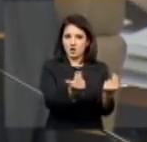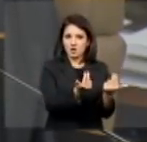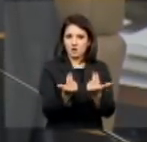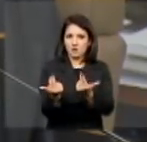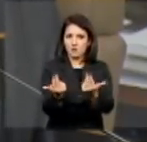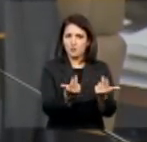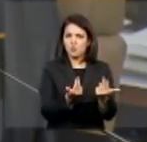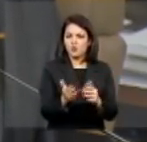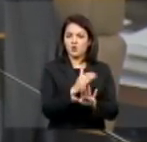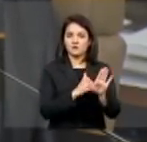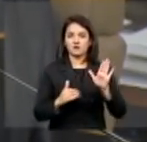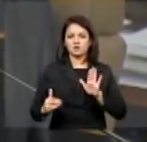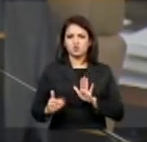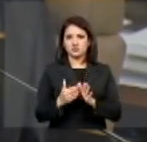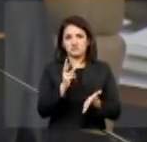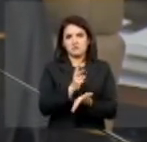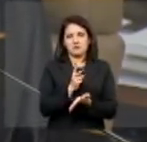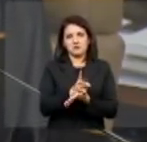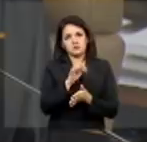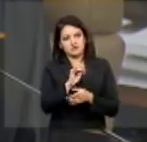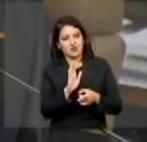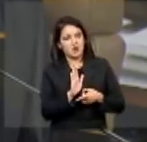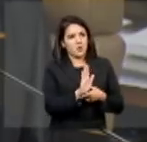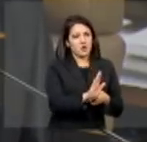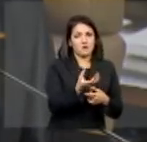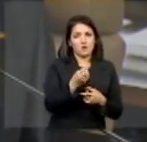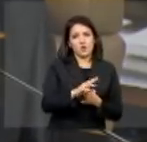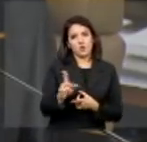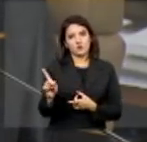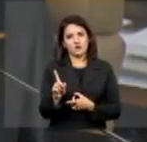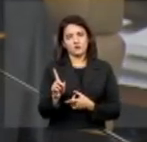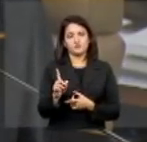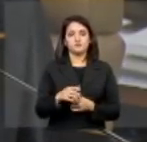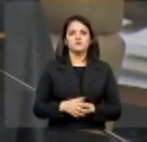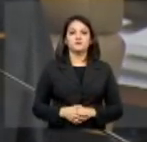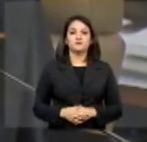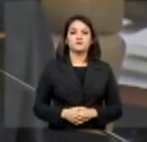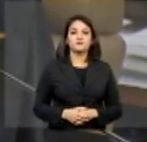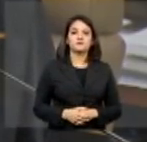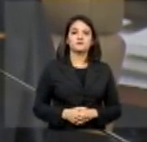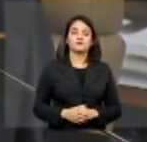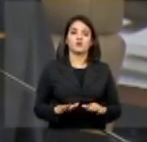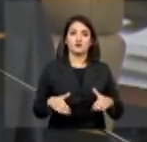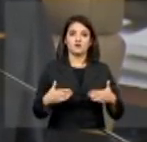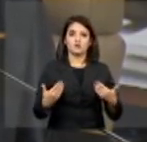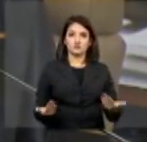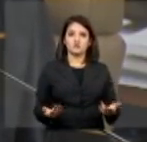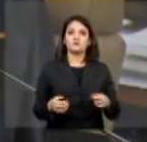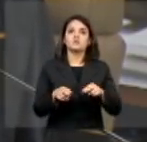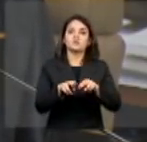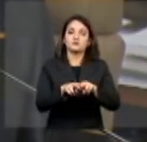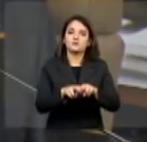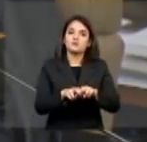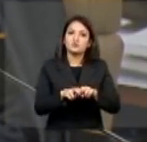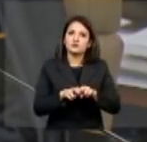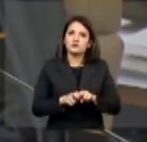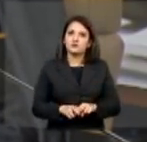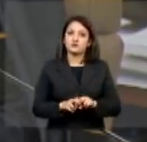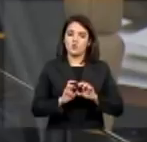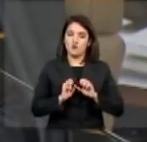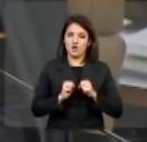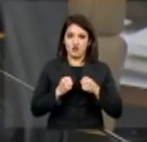de colaborador ou não fechou as portas diante dessa decisão a defesa